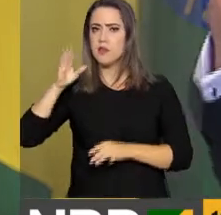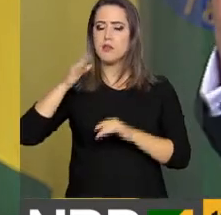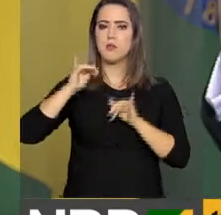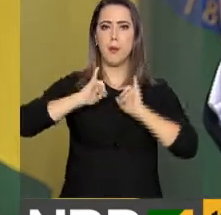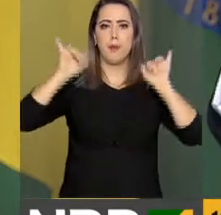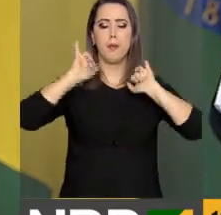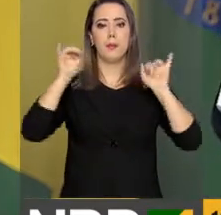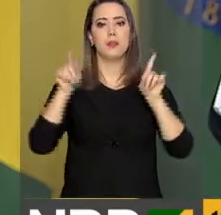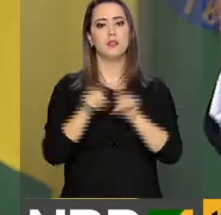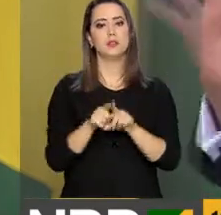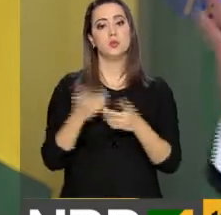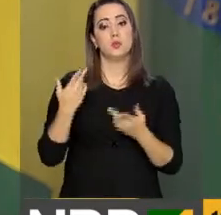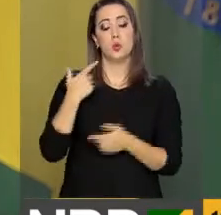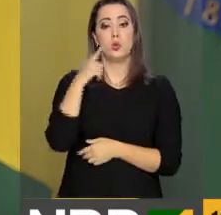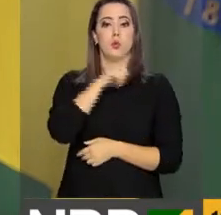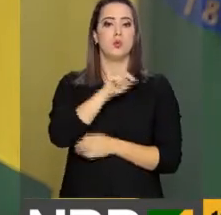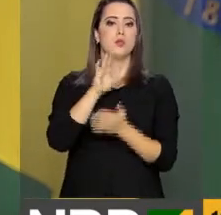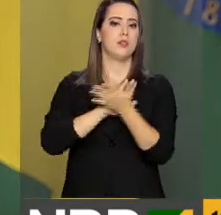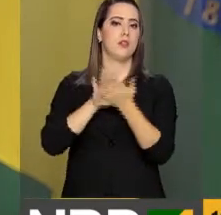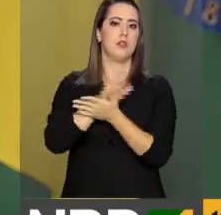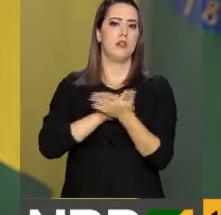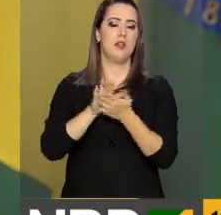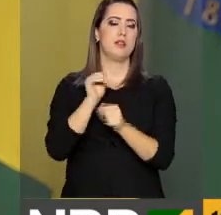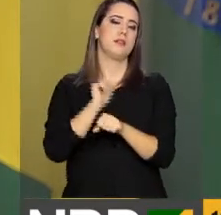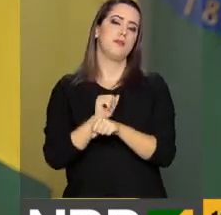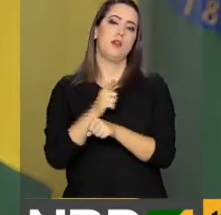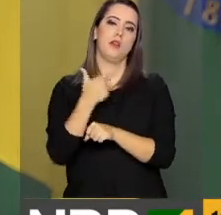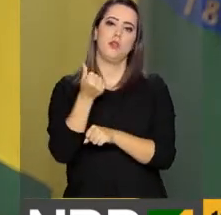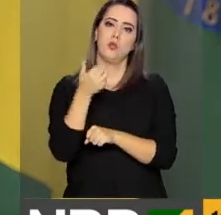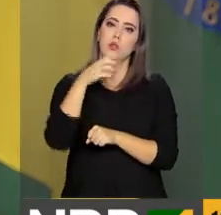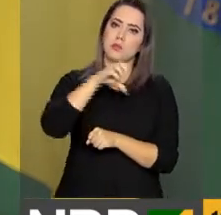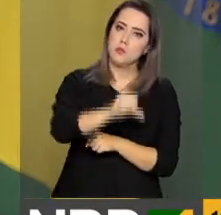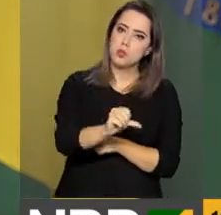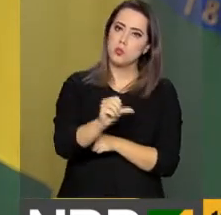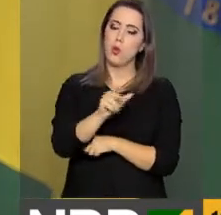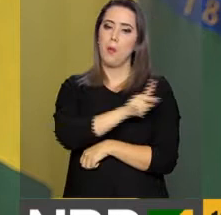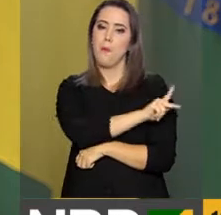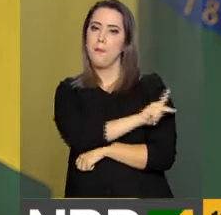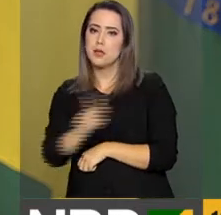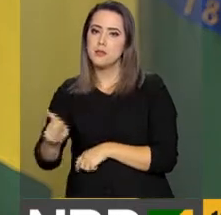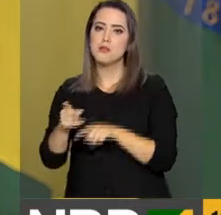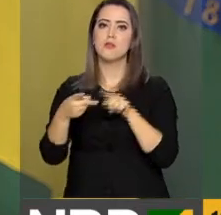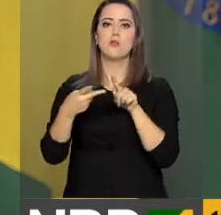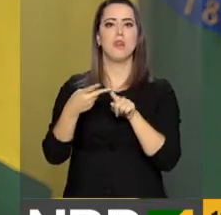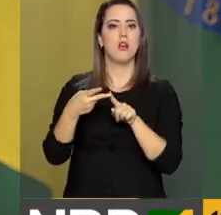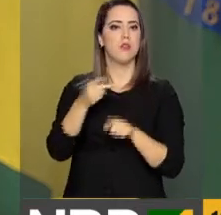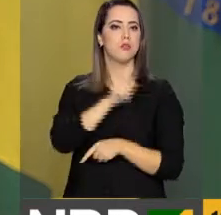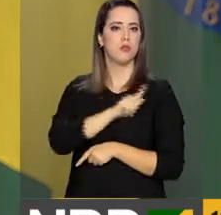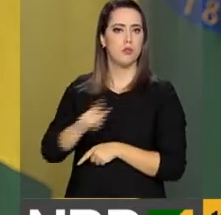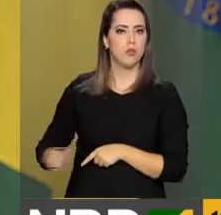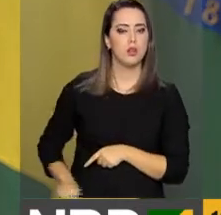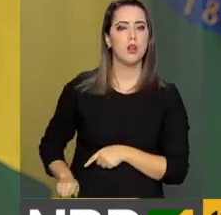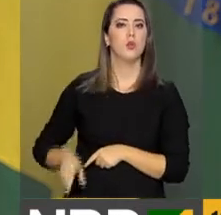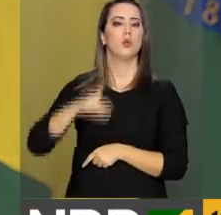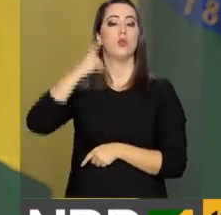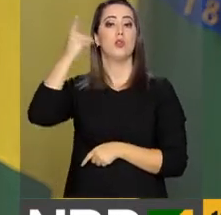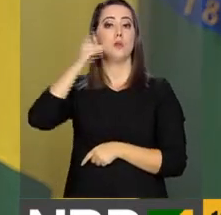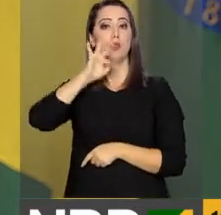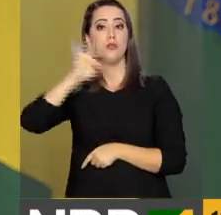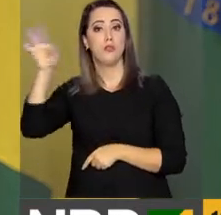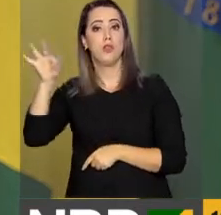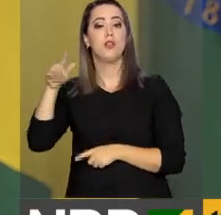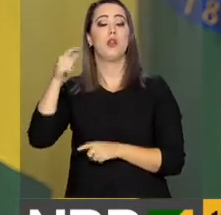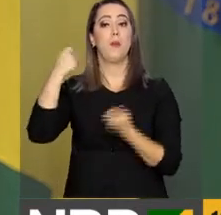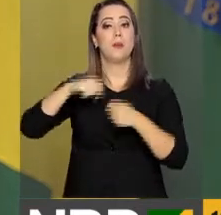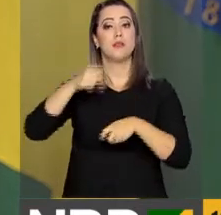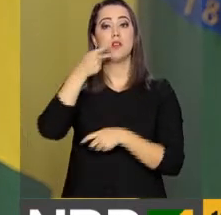não se consiga nada e isto vá para 2019. O presidente, candidato, governador, candidato, deputado federal, candidato, vai ter que